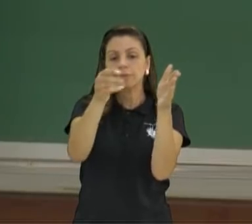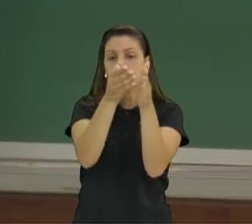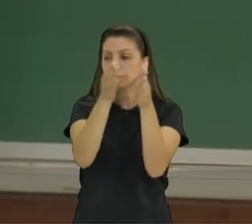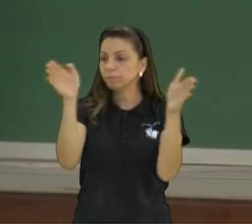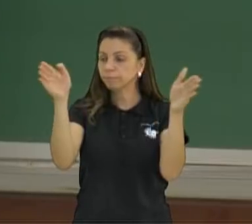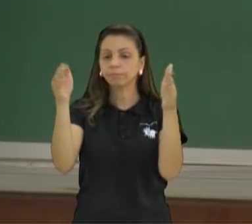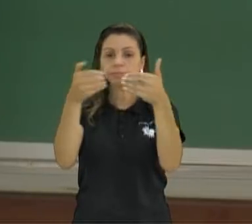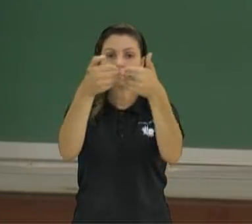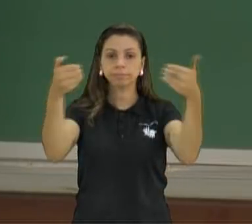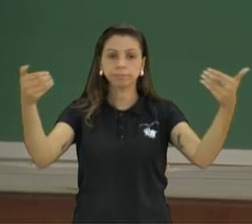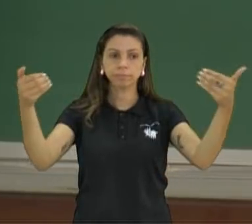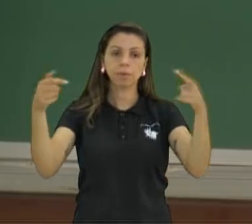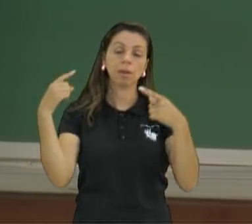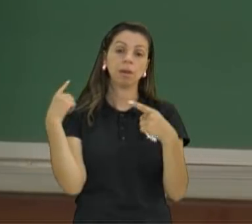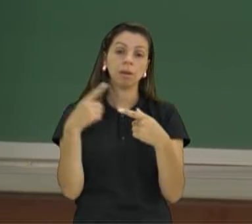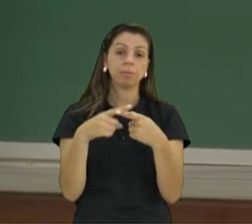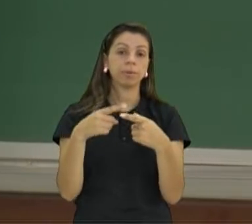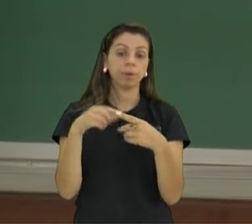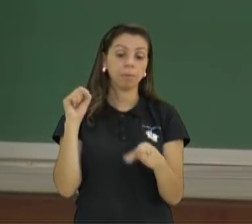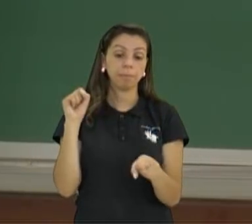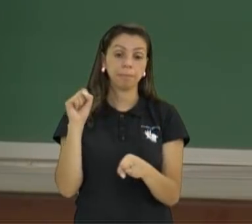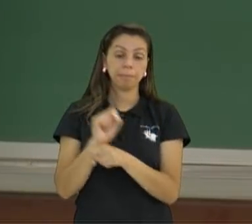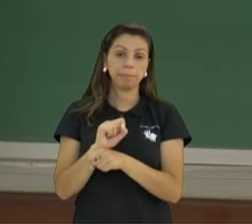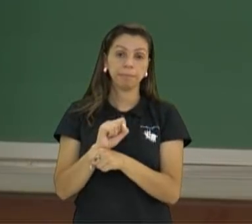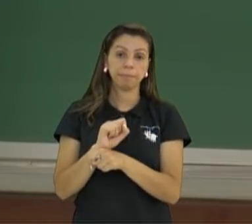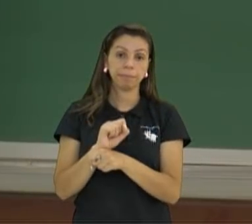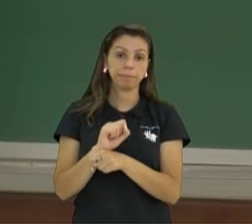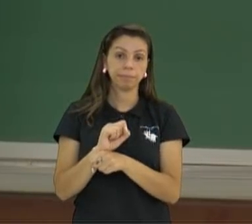Pois foi considerada uma pausa